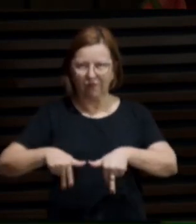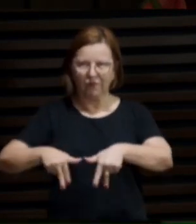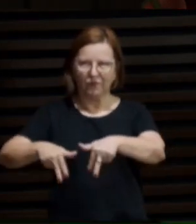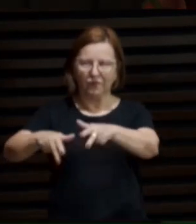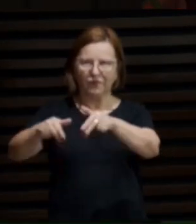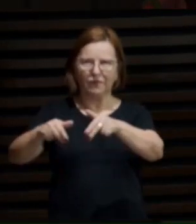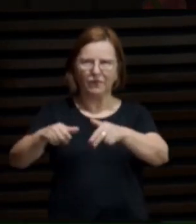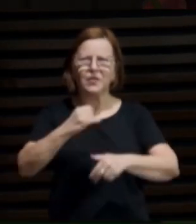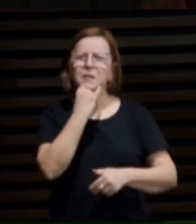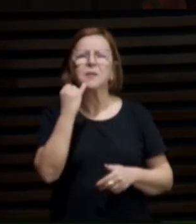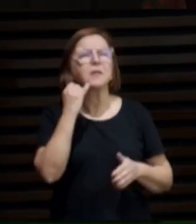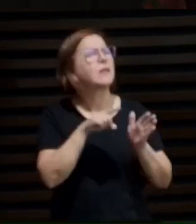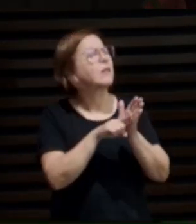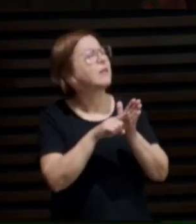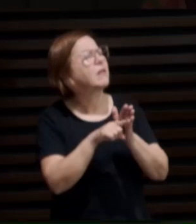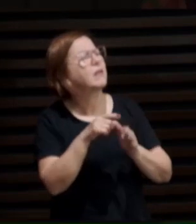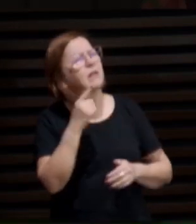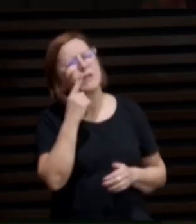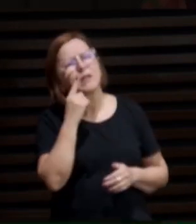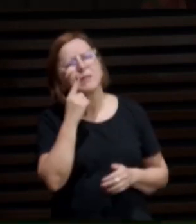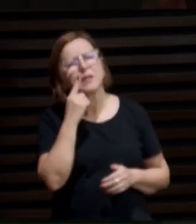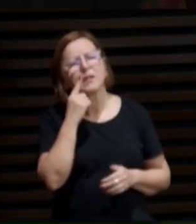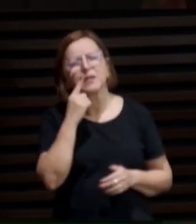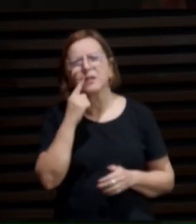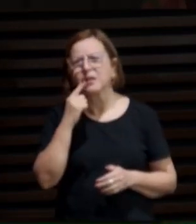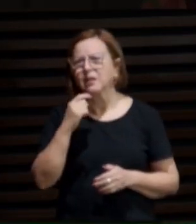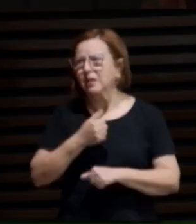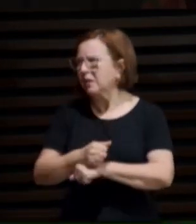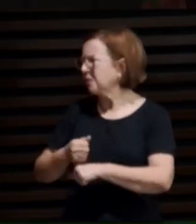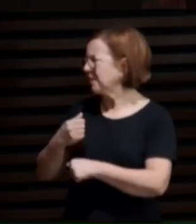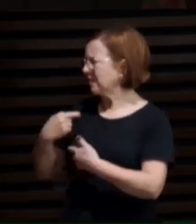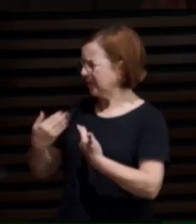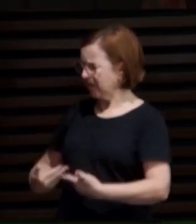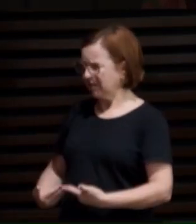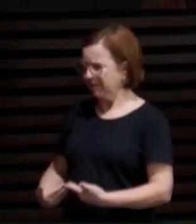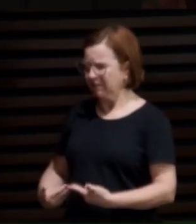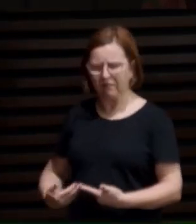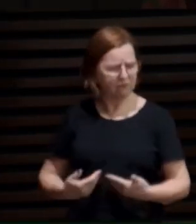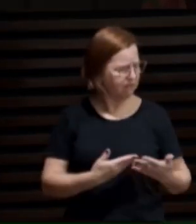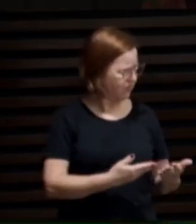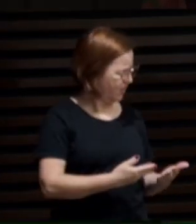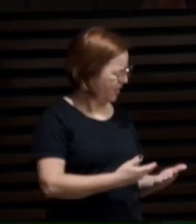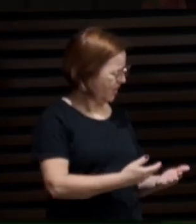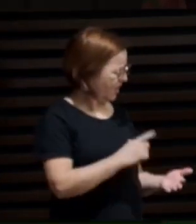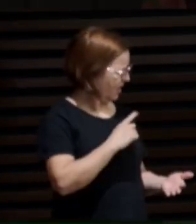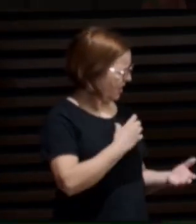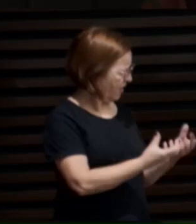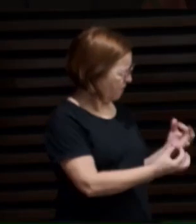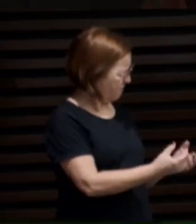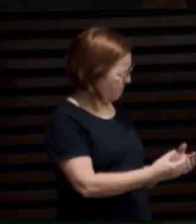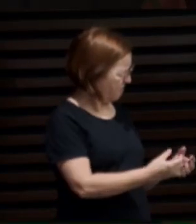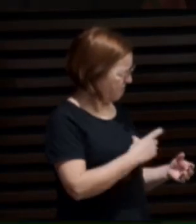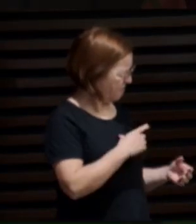meu pai, respondeu Abraão, eis-me aqui, meu filho. Perguntou-lhe Isaac, eis o fogo, a lenha, mas onde está o